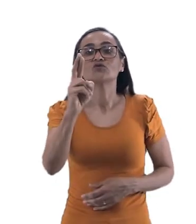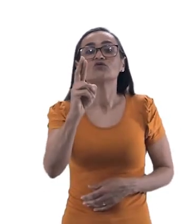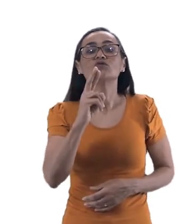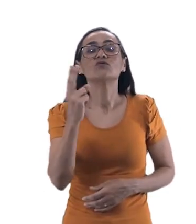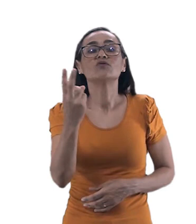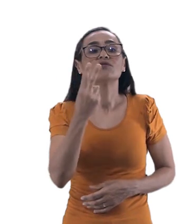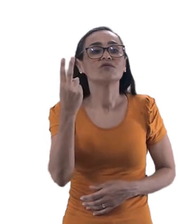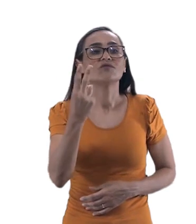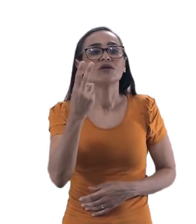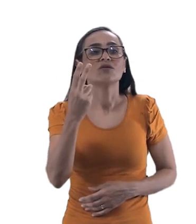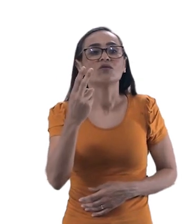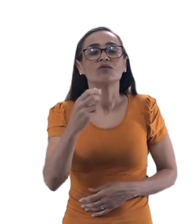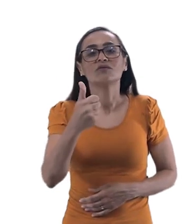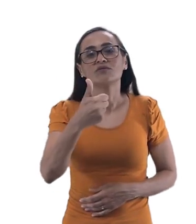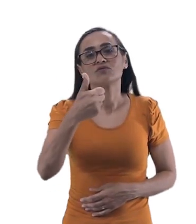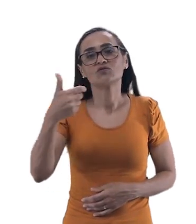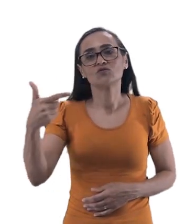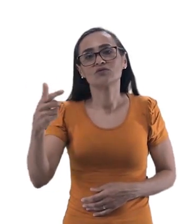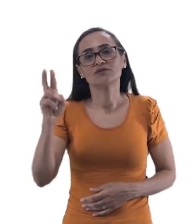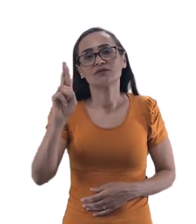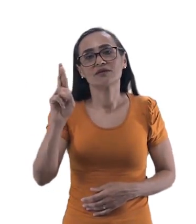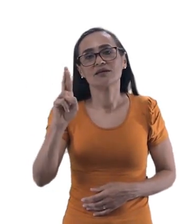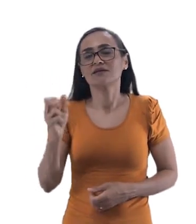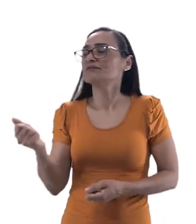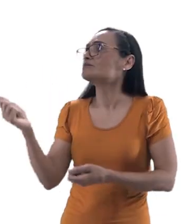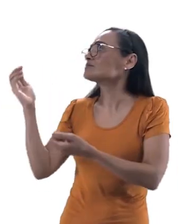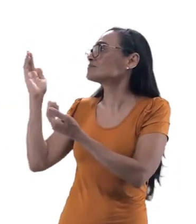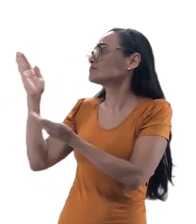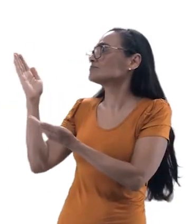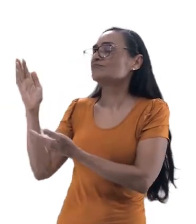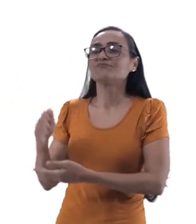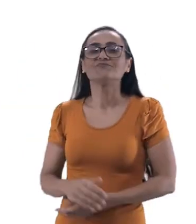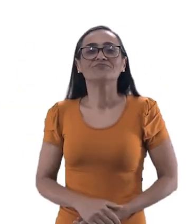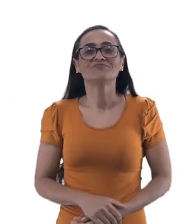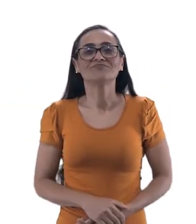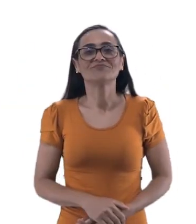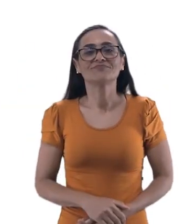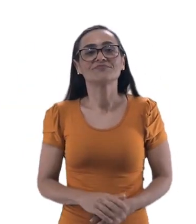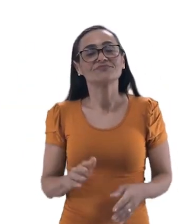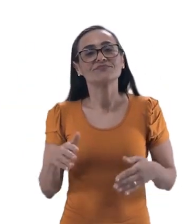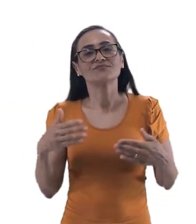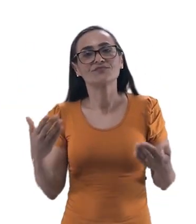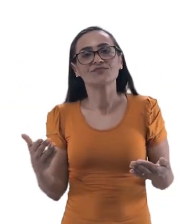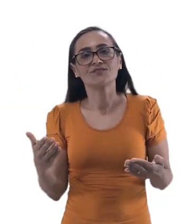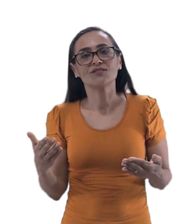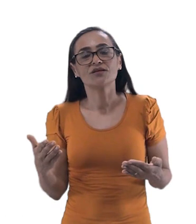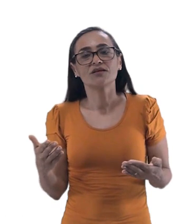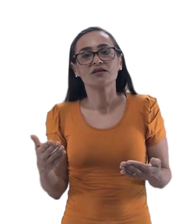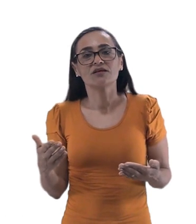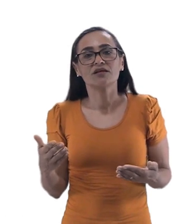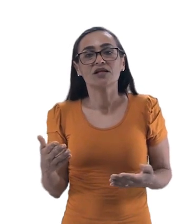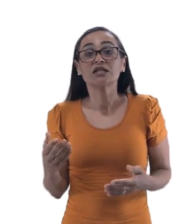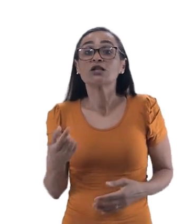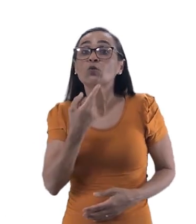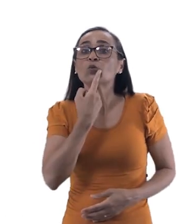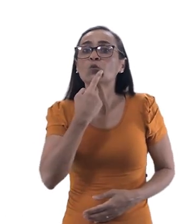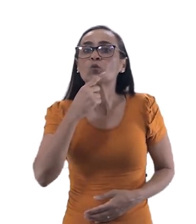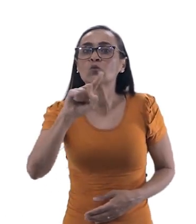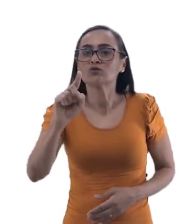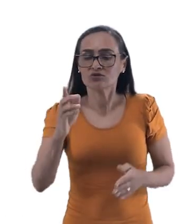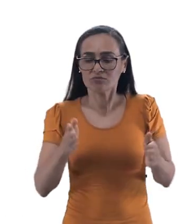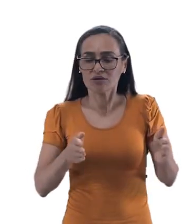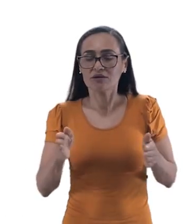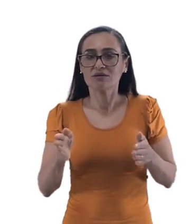custo é de R$12. Ok? Então, essa é a